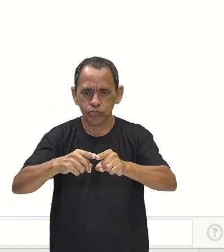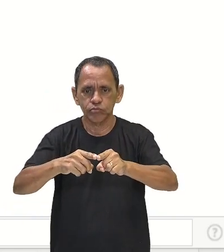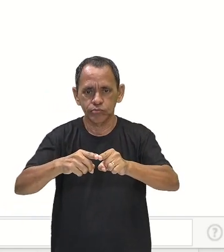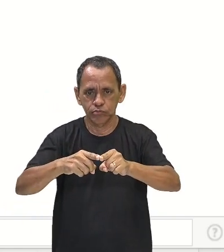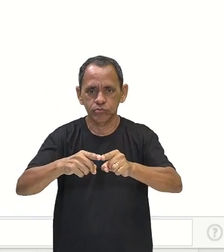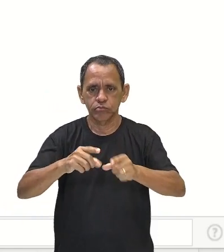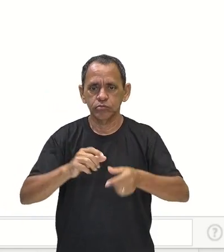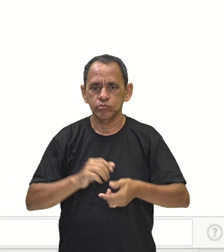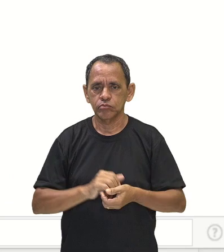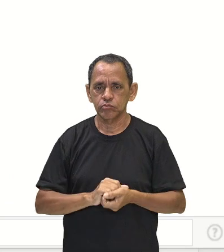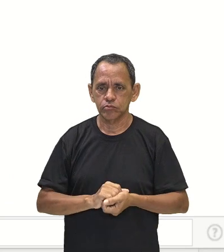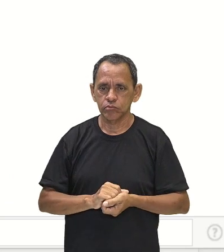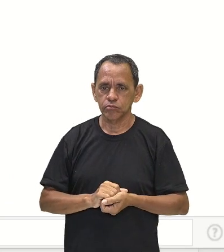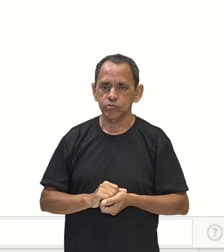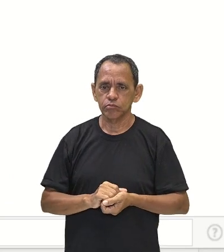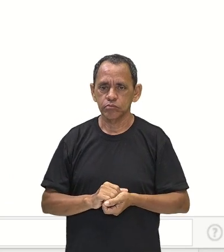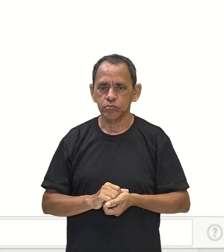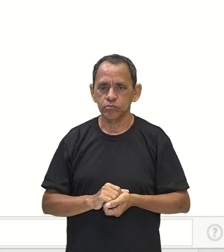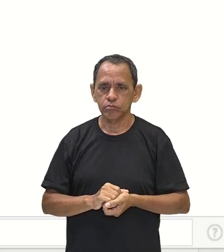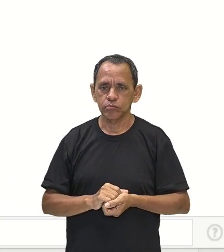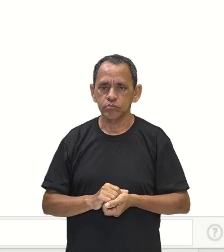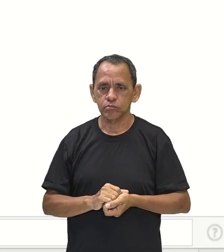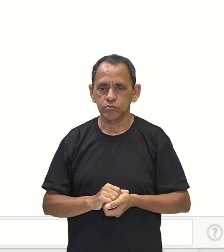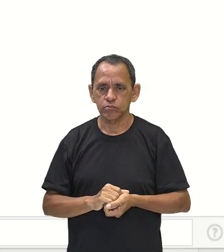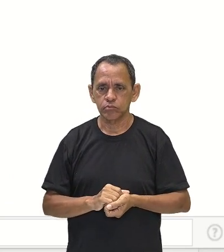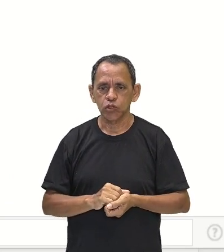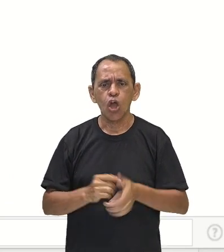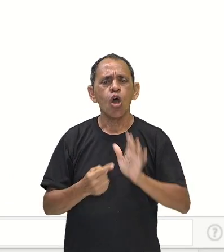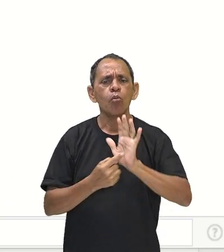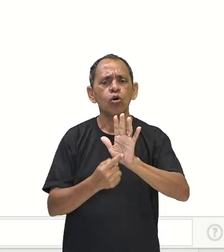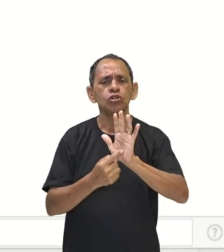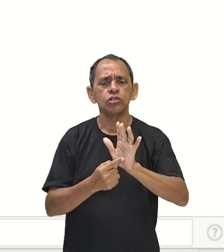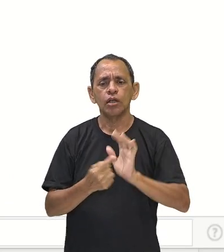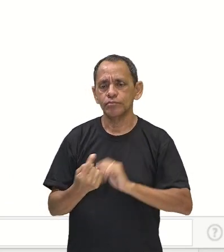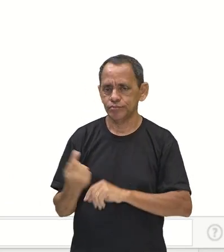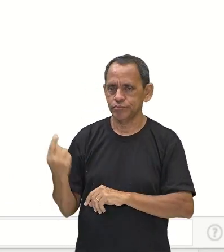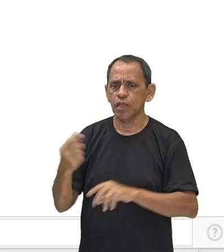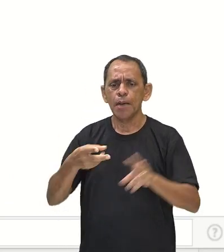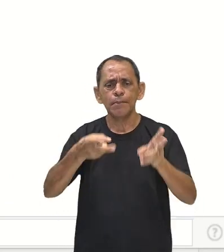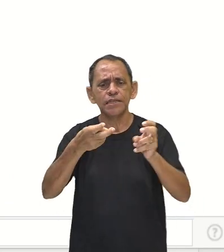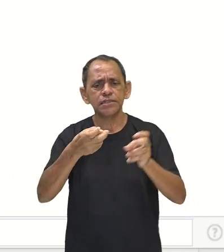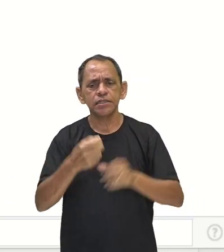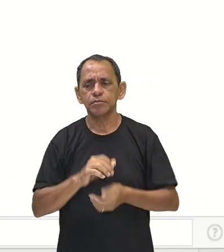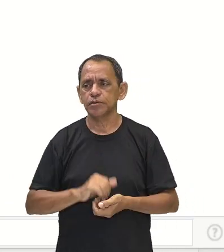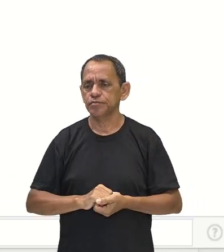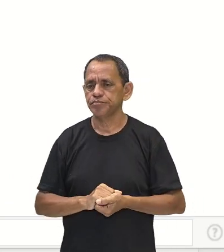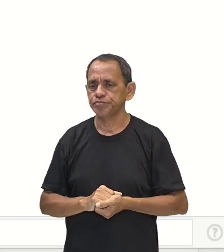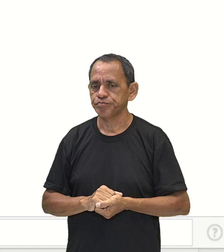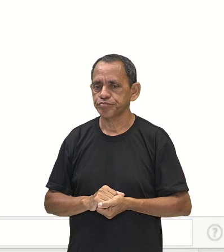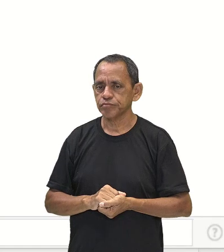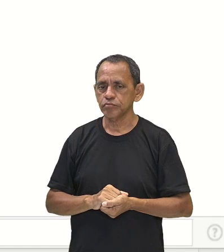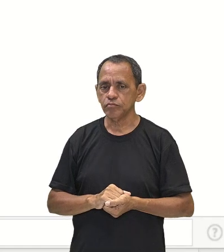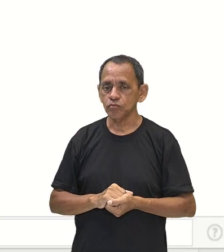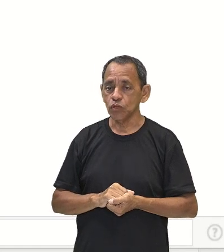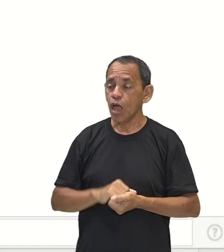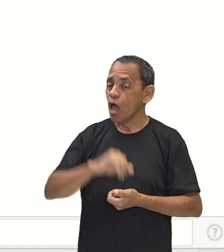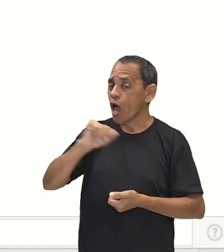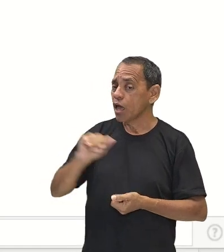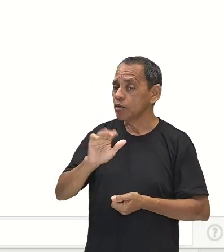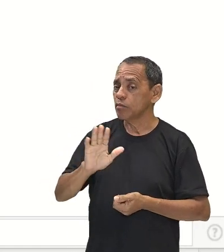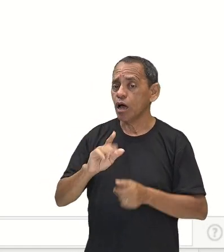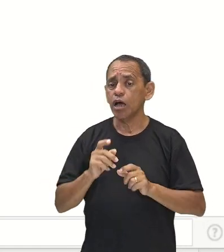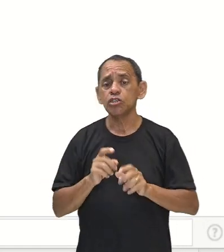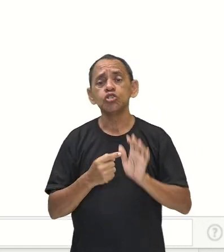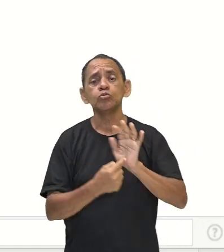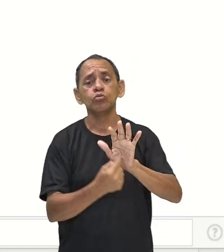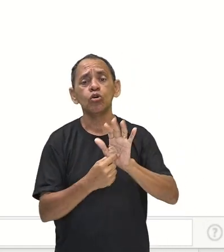arestas, seria muito fácil. Nós pegamos aqui, ó, se nós observarmos aqui, esse vértice aqui saem quantas arestas